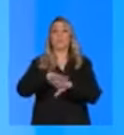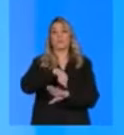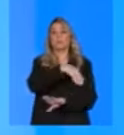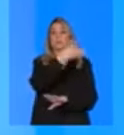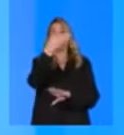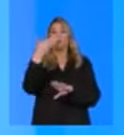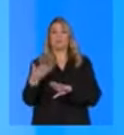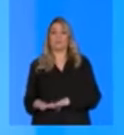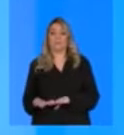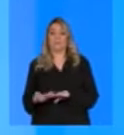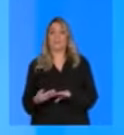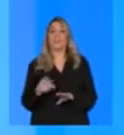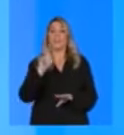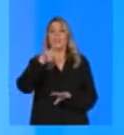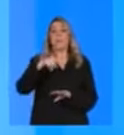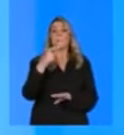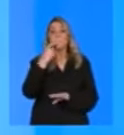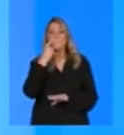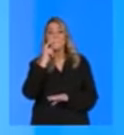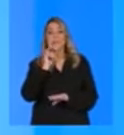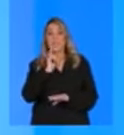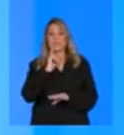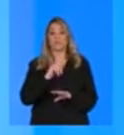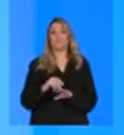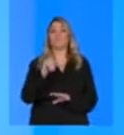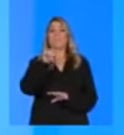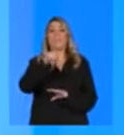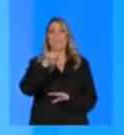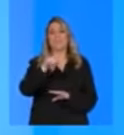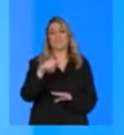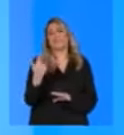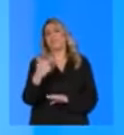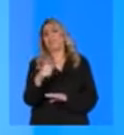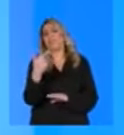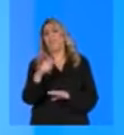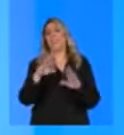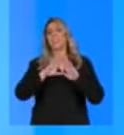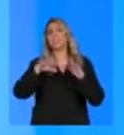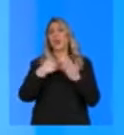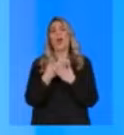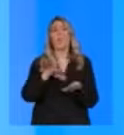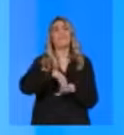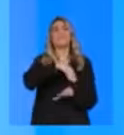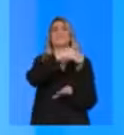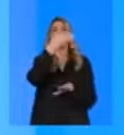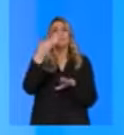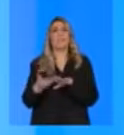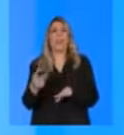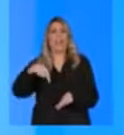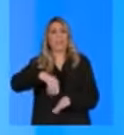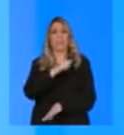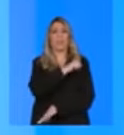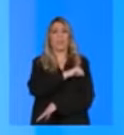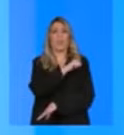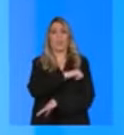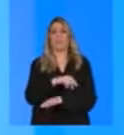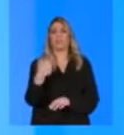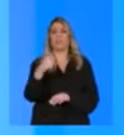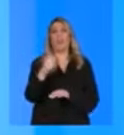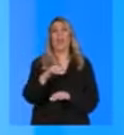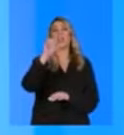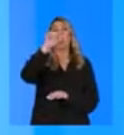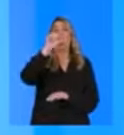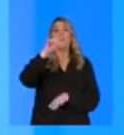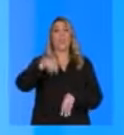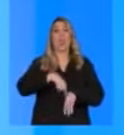do Pedro Paulo que há educação por tempo integral aqui na estade do Rio de Janeiro não há nenhuma escola com educação por tempo integral tempo integral são 9